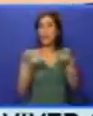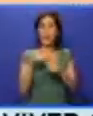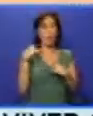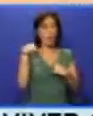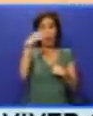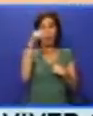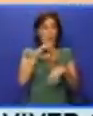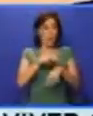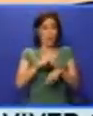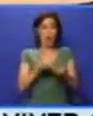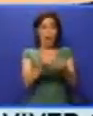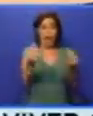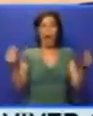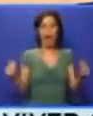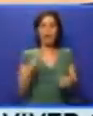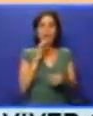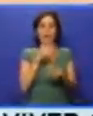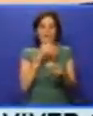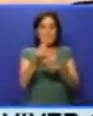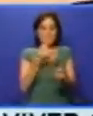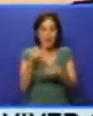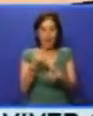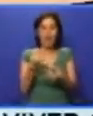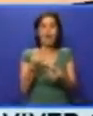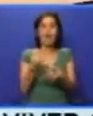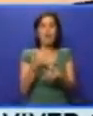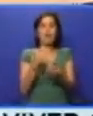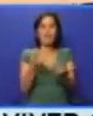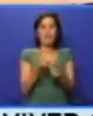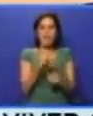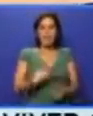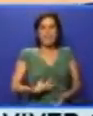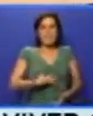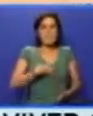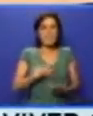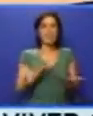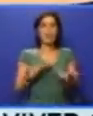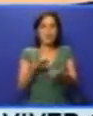as únicas a ter a doença. E conseguem falar sobre os vários sintomas,